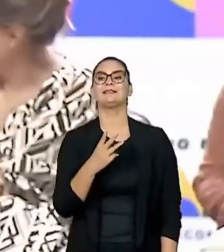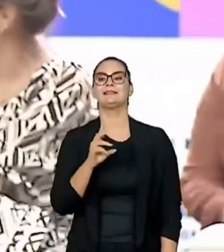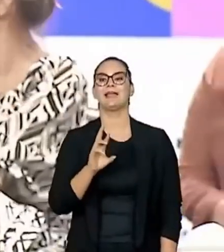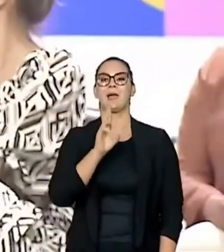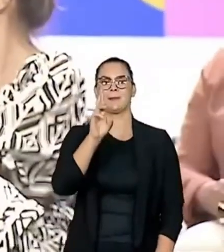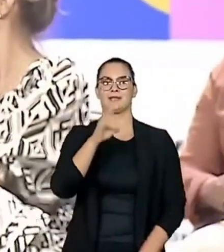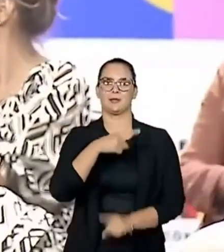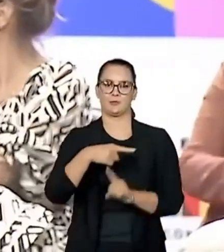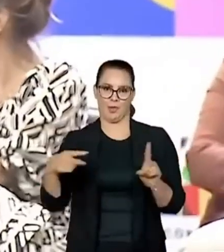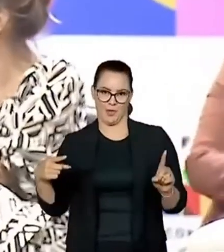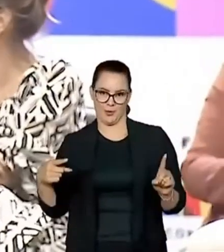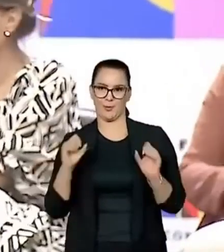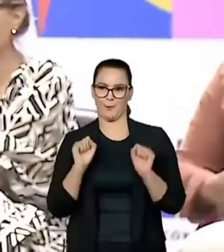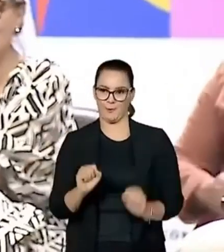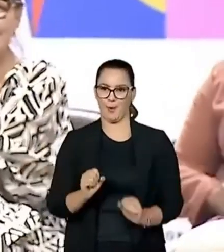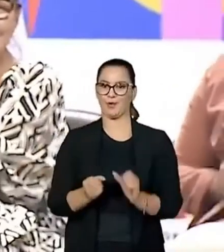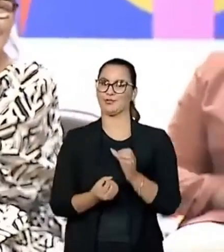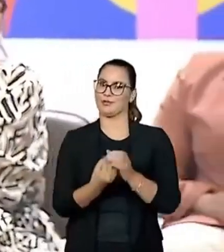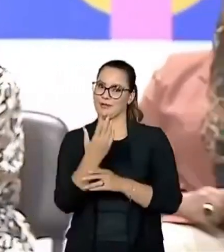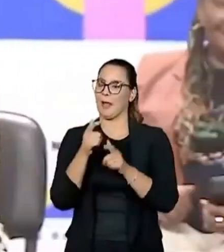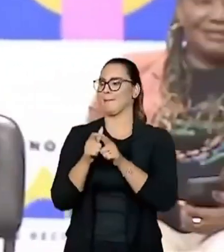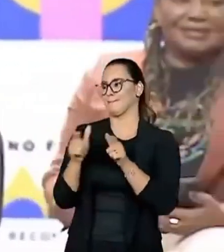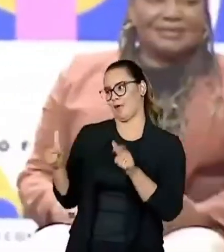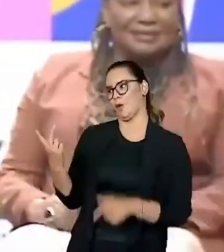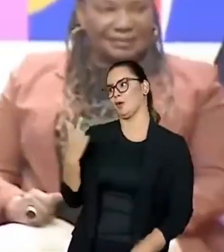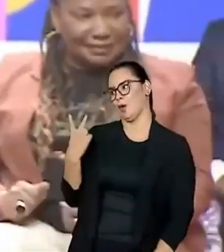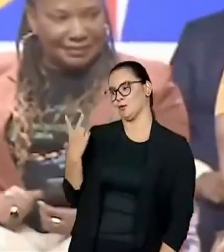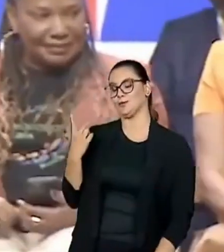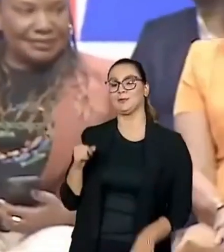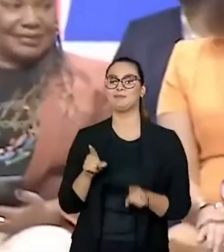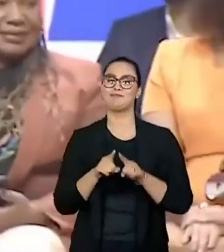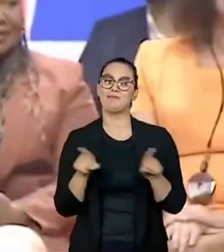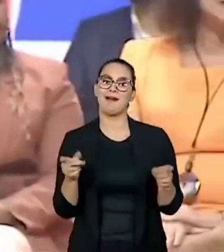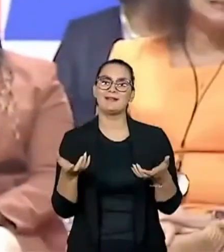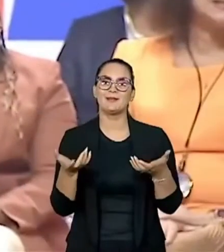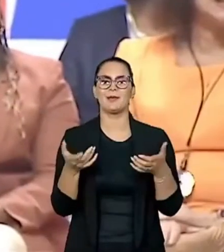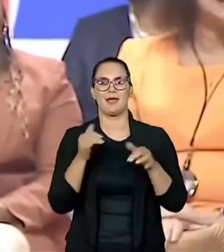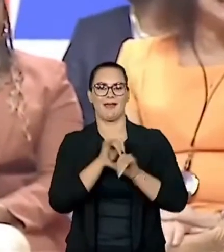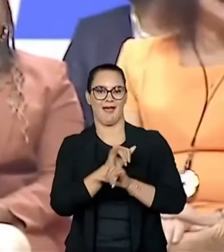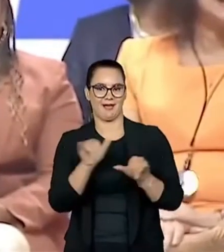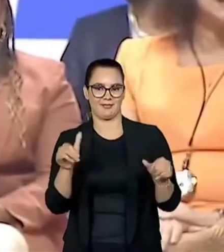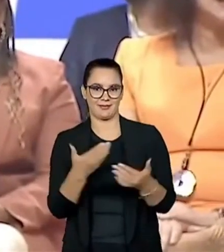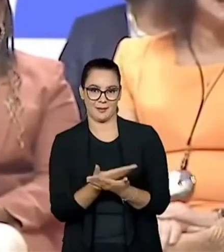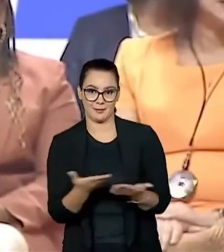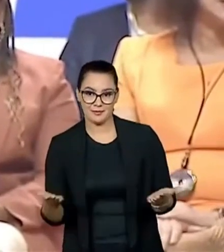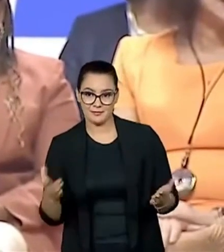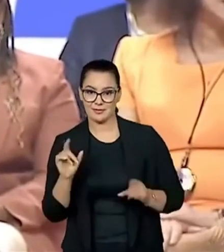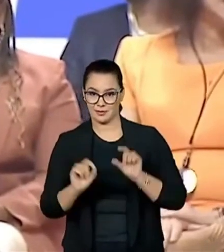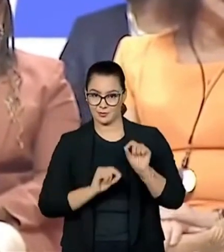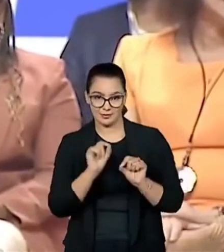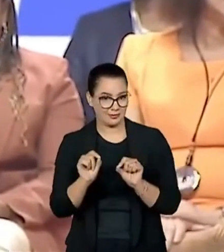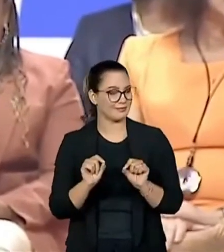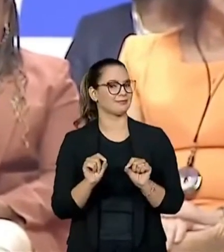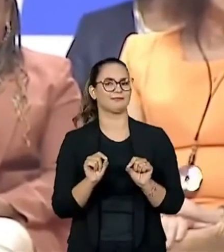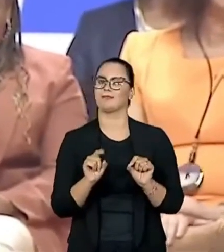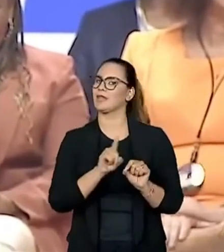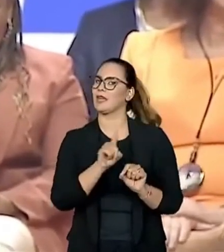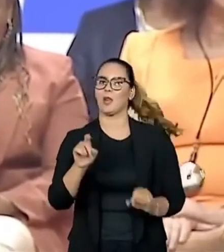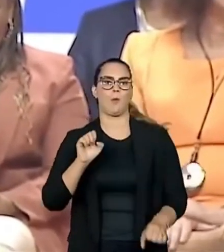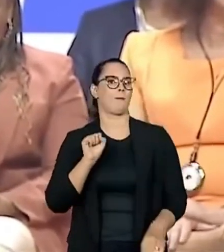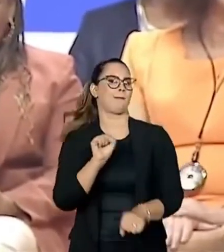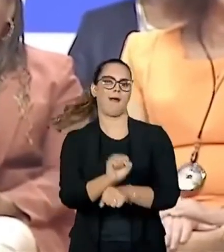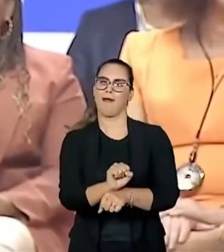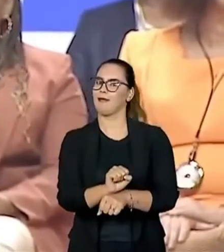Então a gente pode construir maioria. Mas o que eu quero é dizer para vocês o seguinte, gente: não